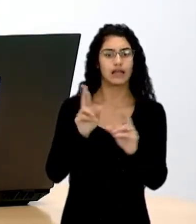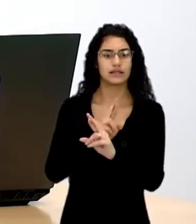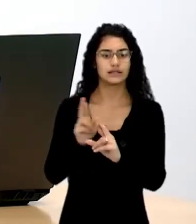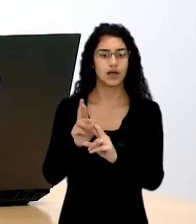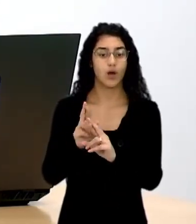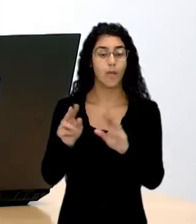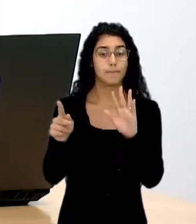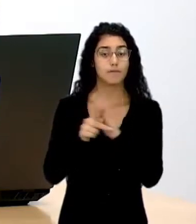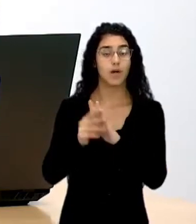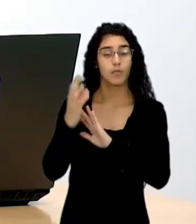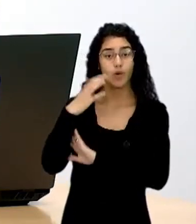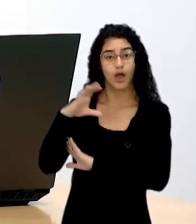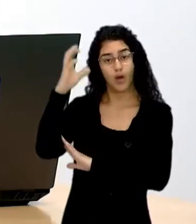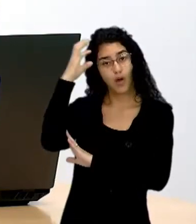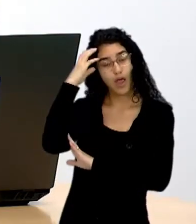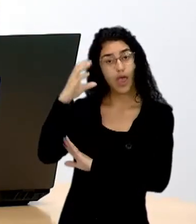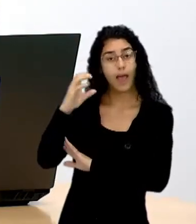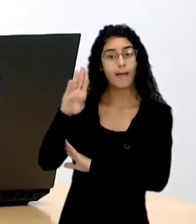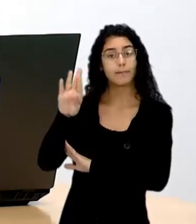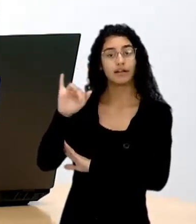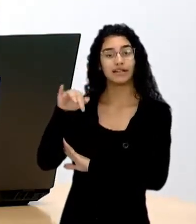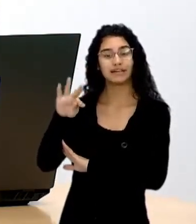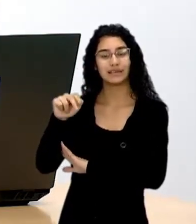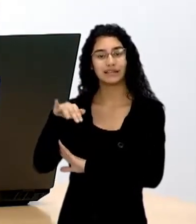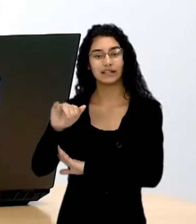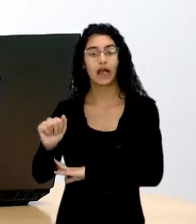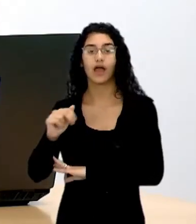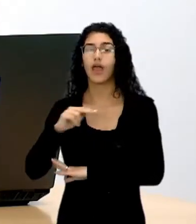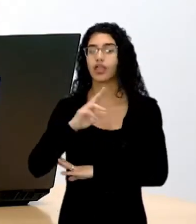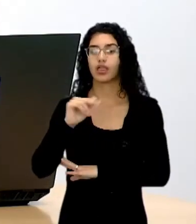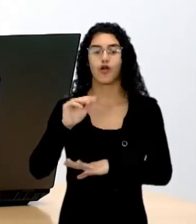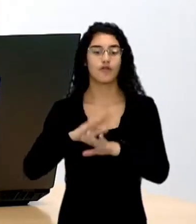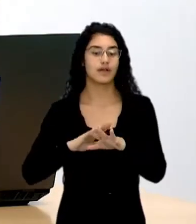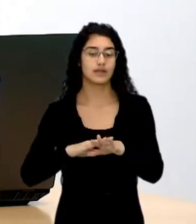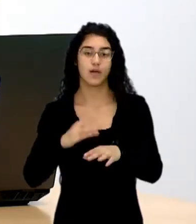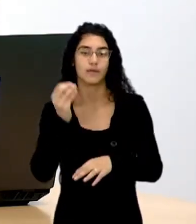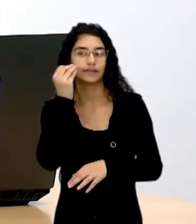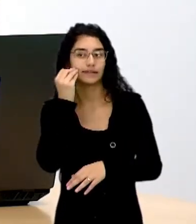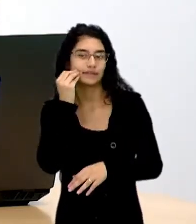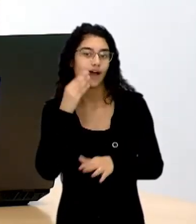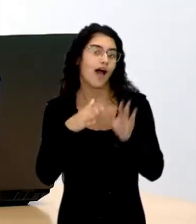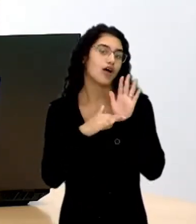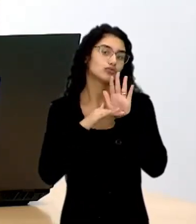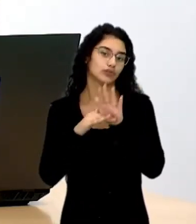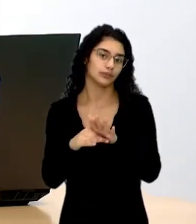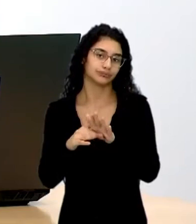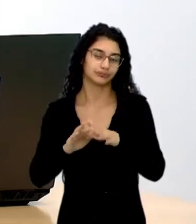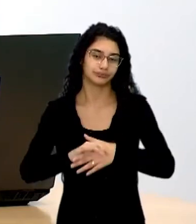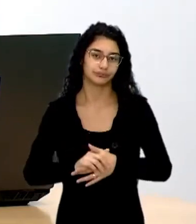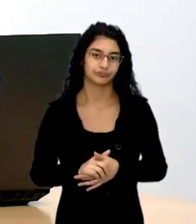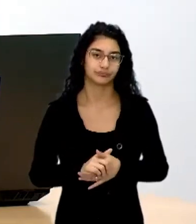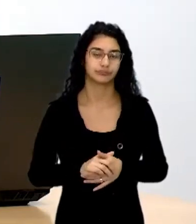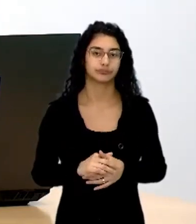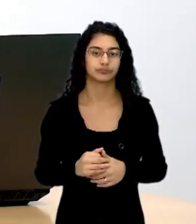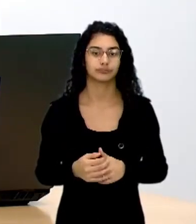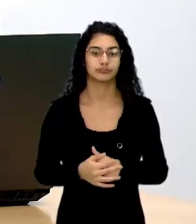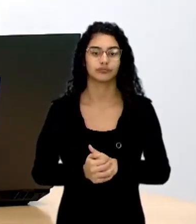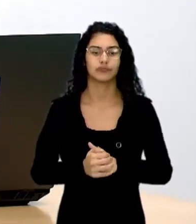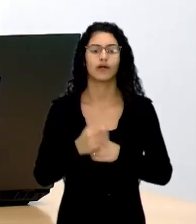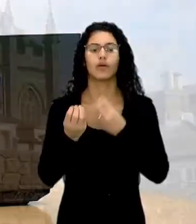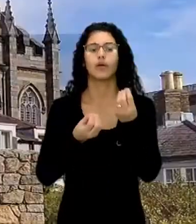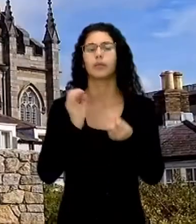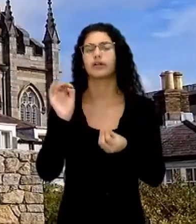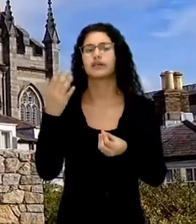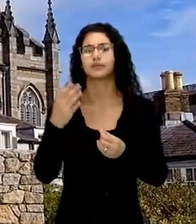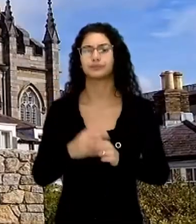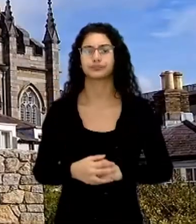coroa britânica e eles também não agiram para tentar resolver a situação. Mas como que foi